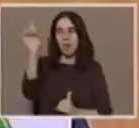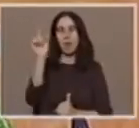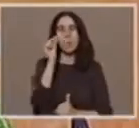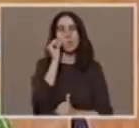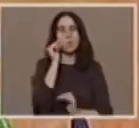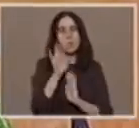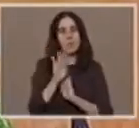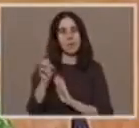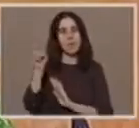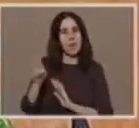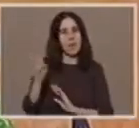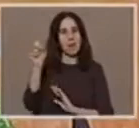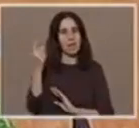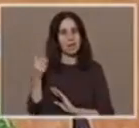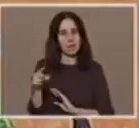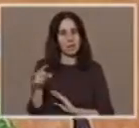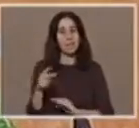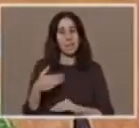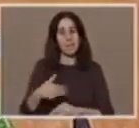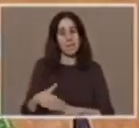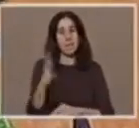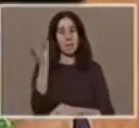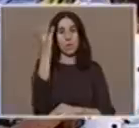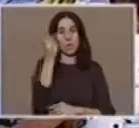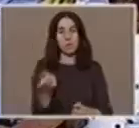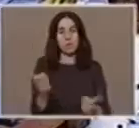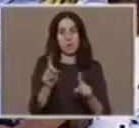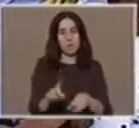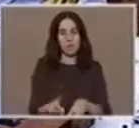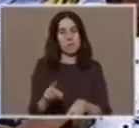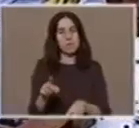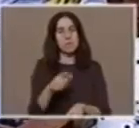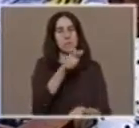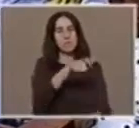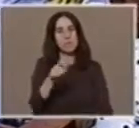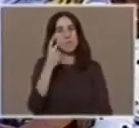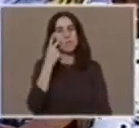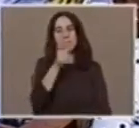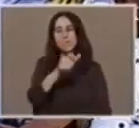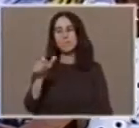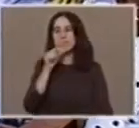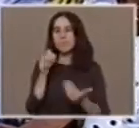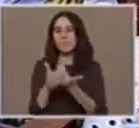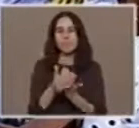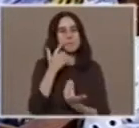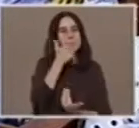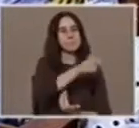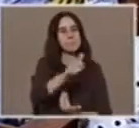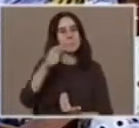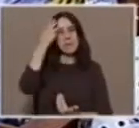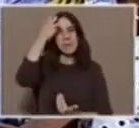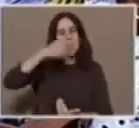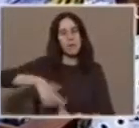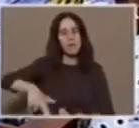direita do Pai. Há de vir em sua glória para julgar os vivos e os mortos e o seu reino terá